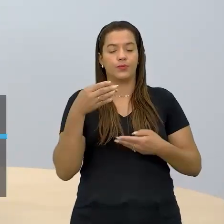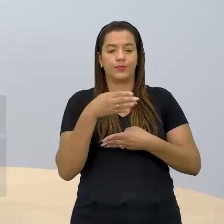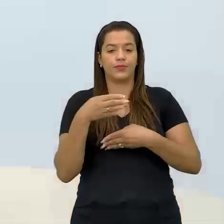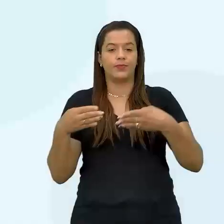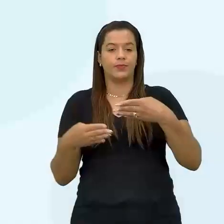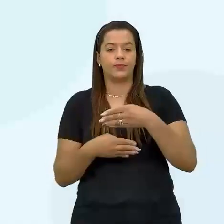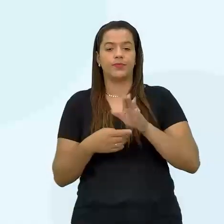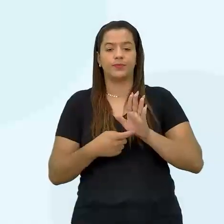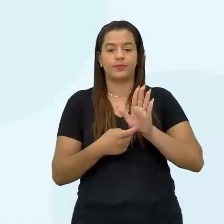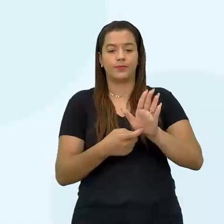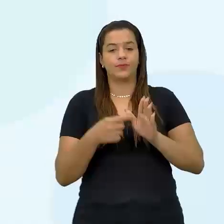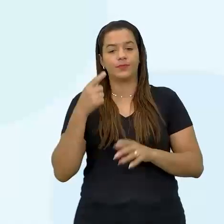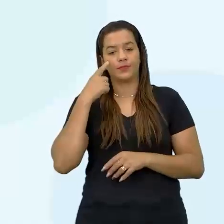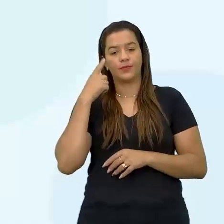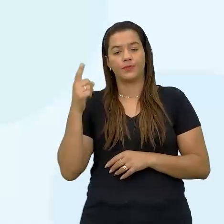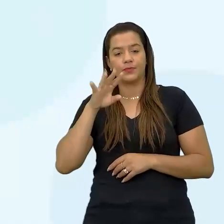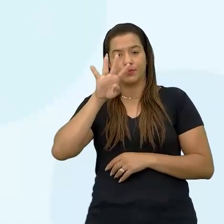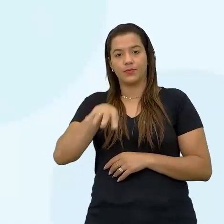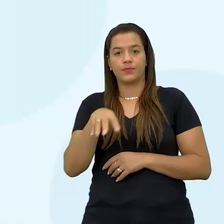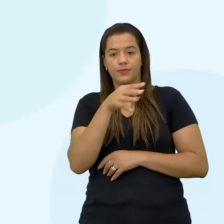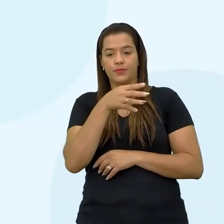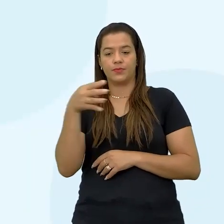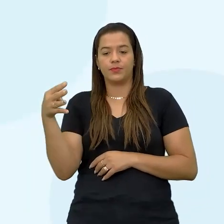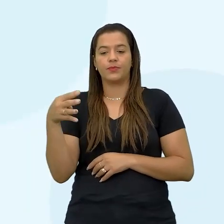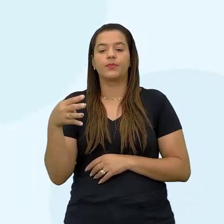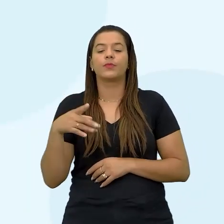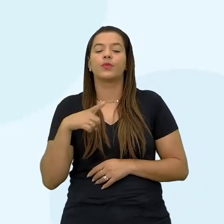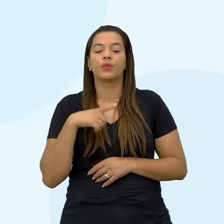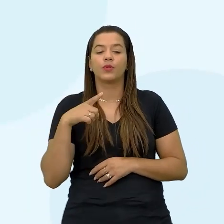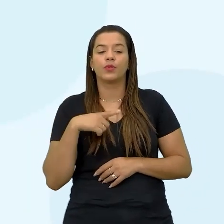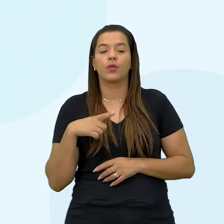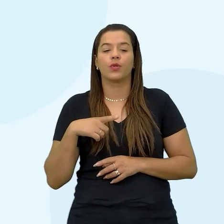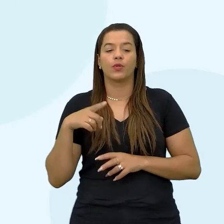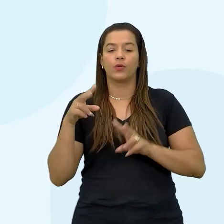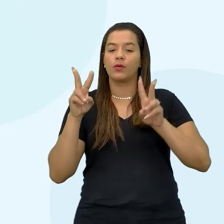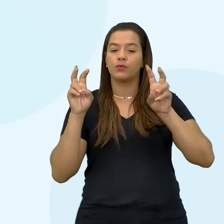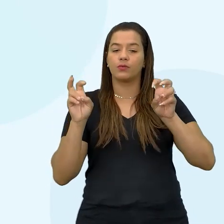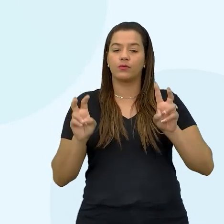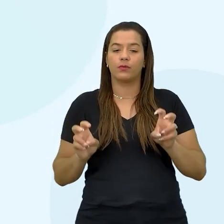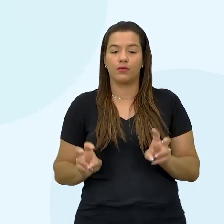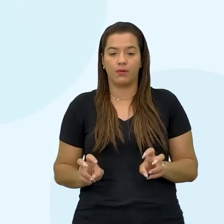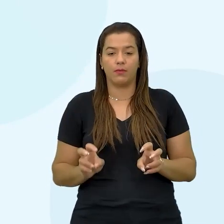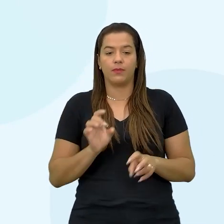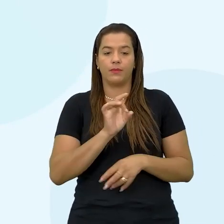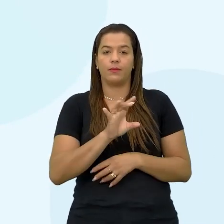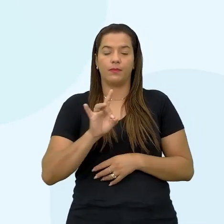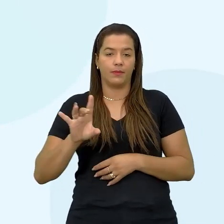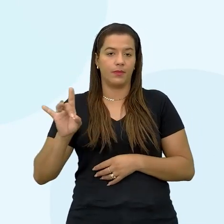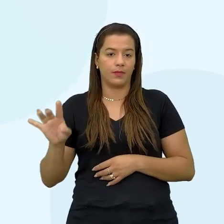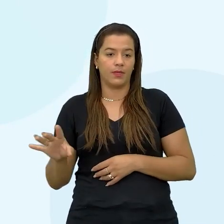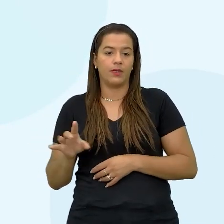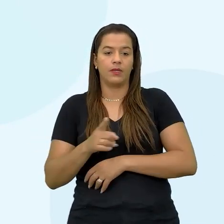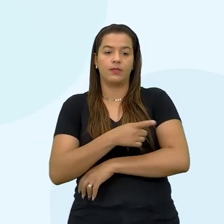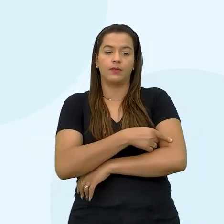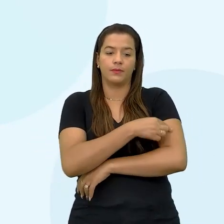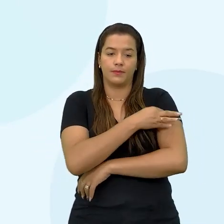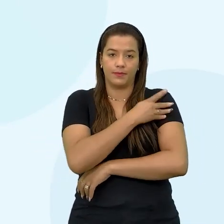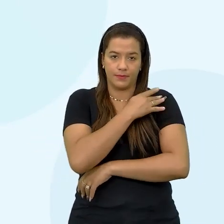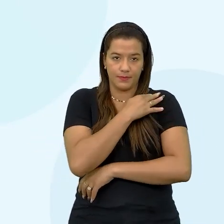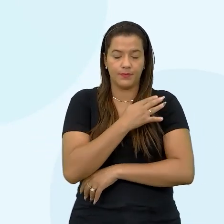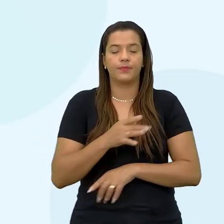por gentileza, nós colocamos aí, então, as temáticas para cada ano e